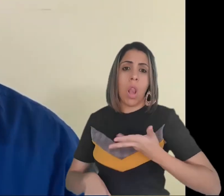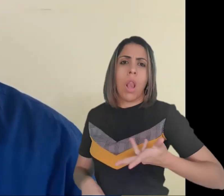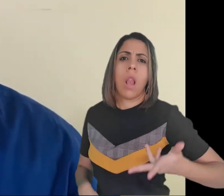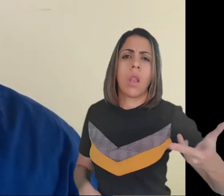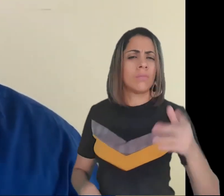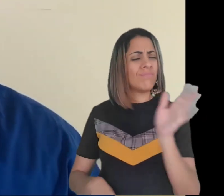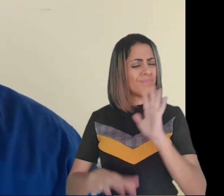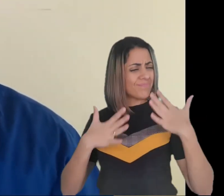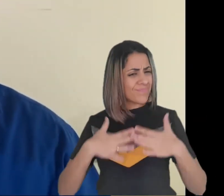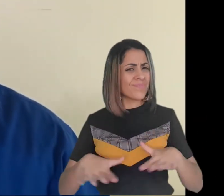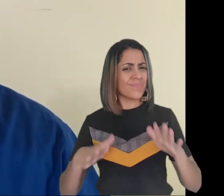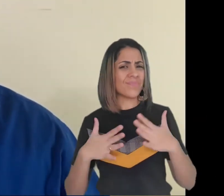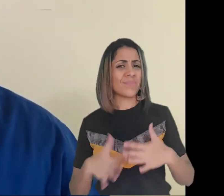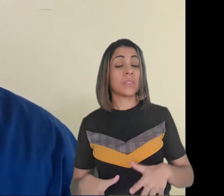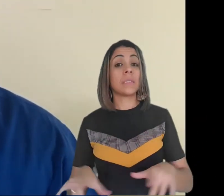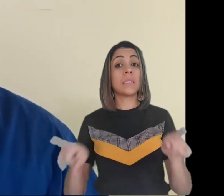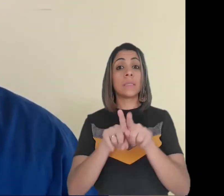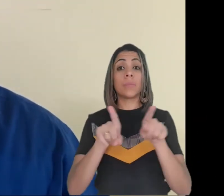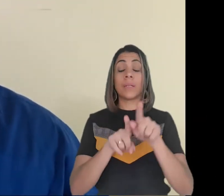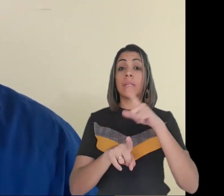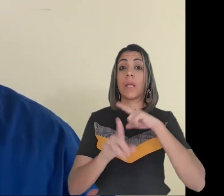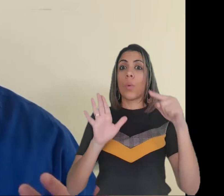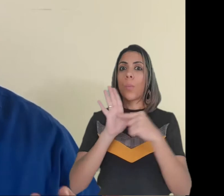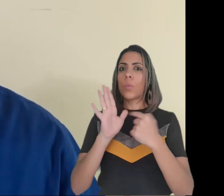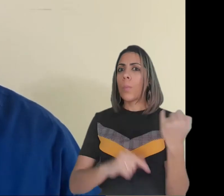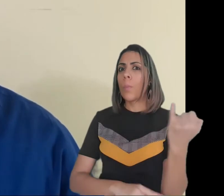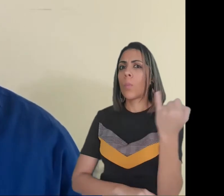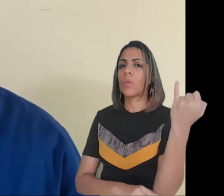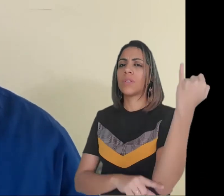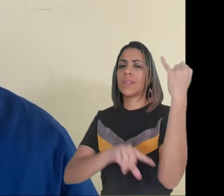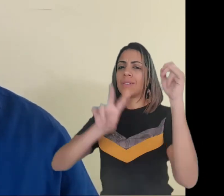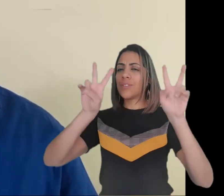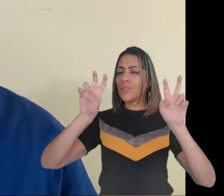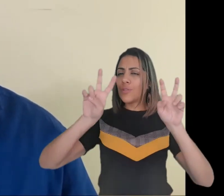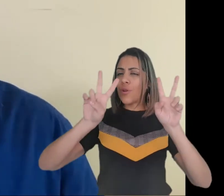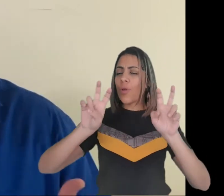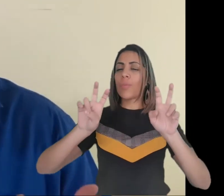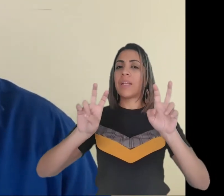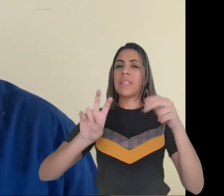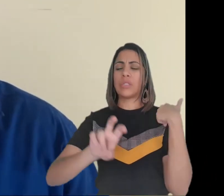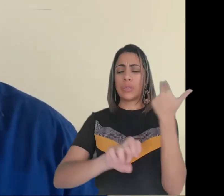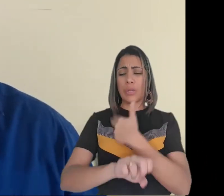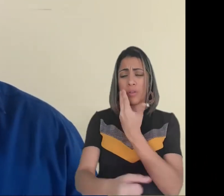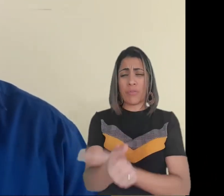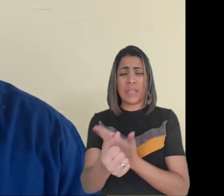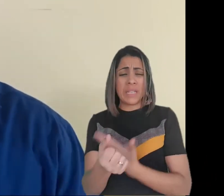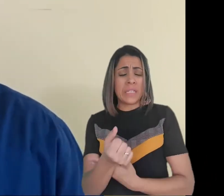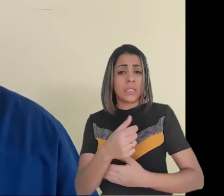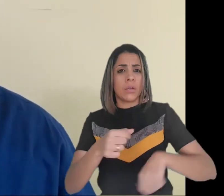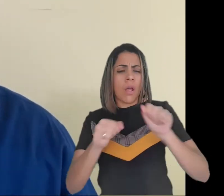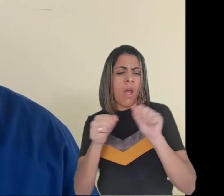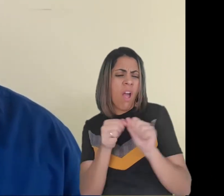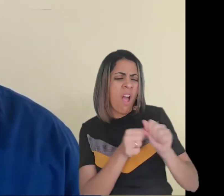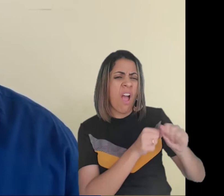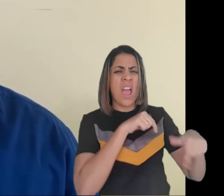vez. Temos ainda um ponto muito importante sobre esse nosso vício de fazer